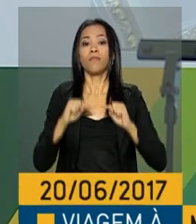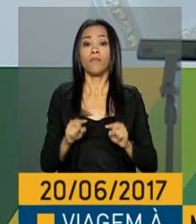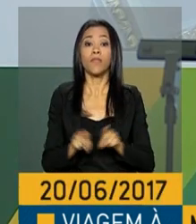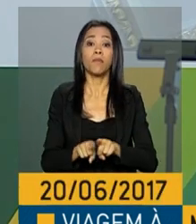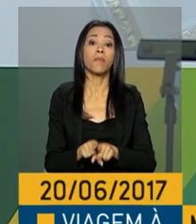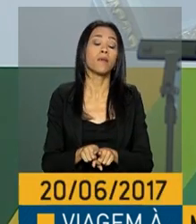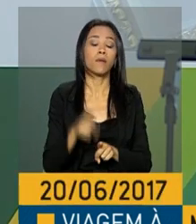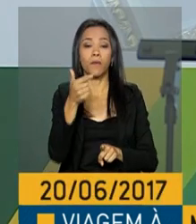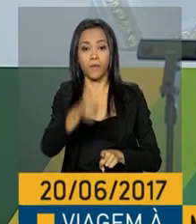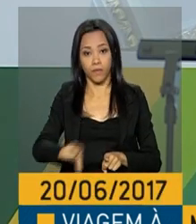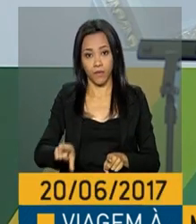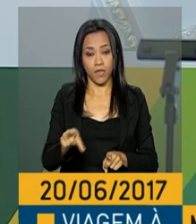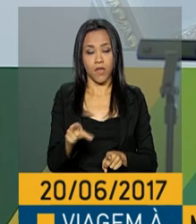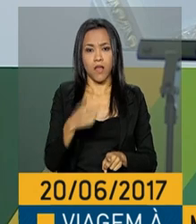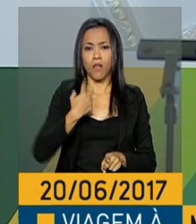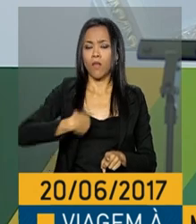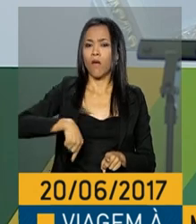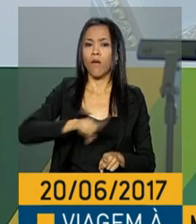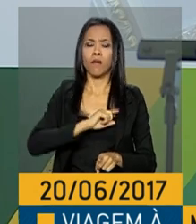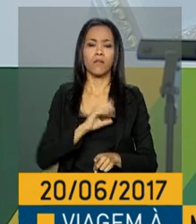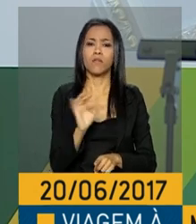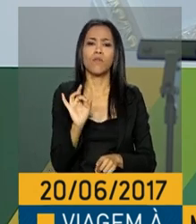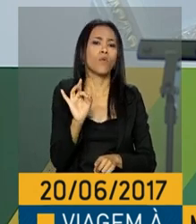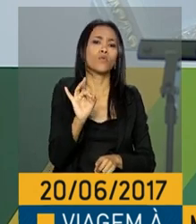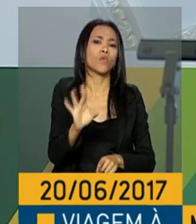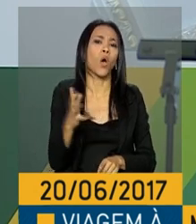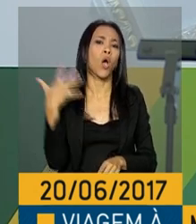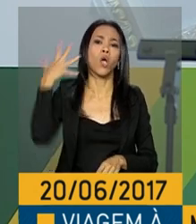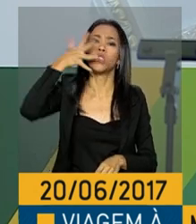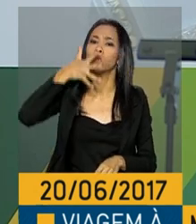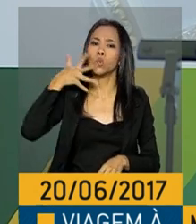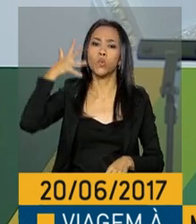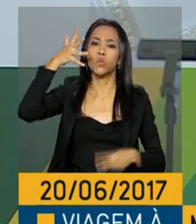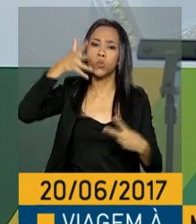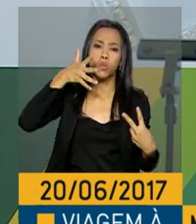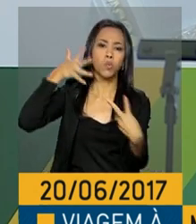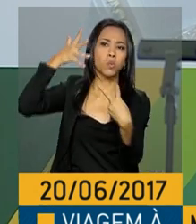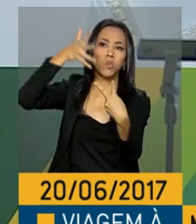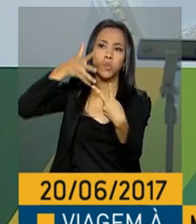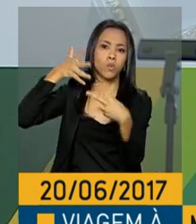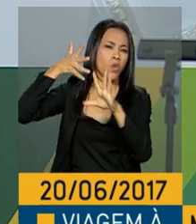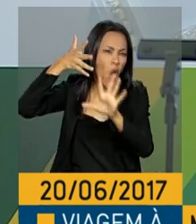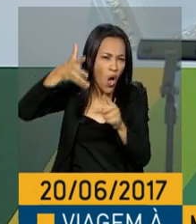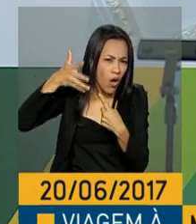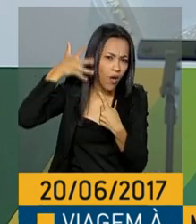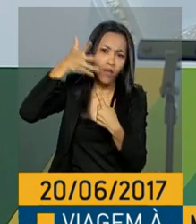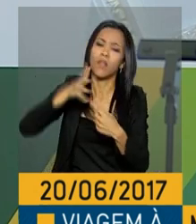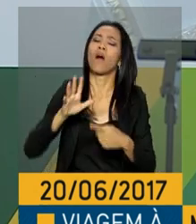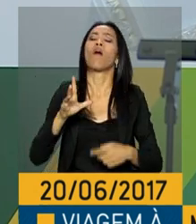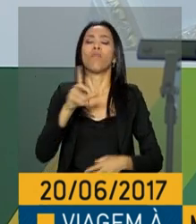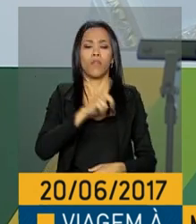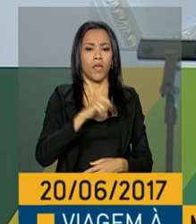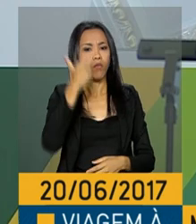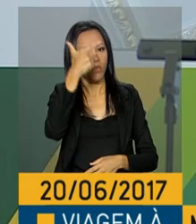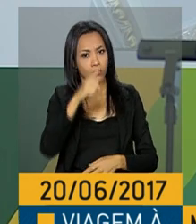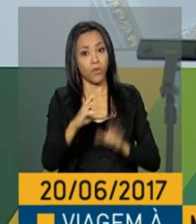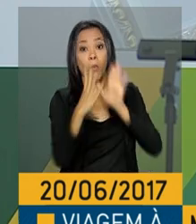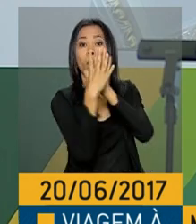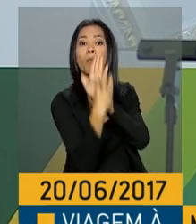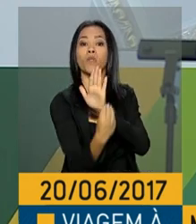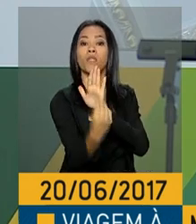bem, não ficamos apenas nas palavras, porque nós temos um modelo de concessões